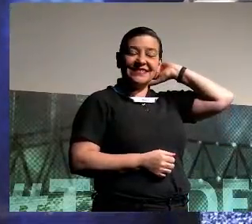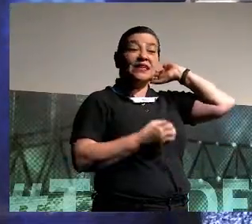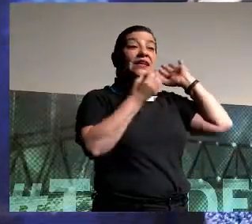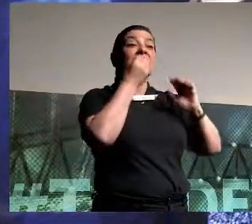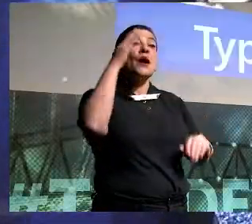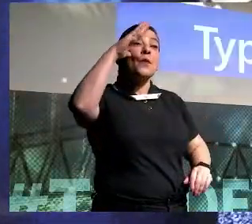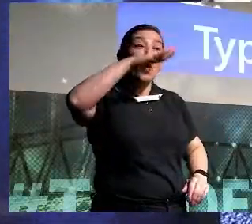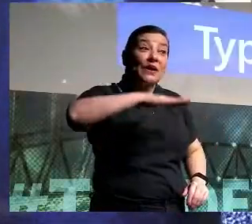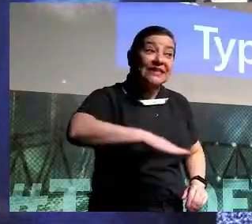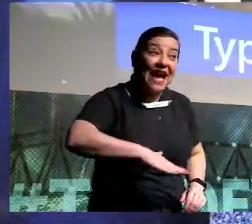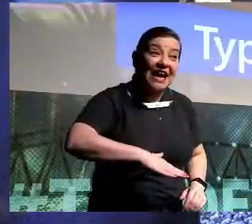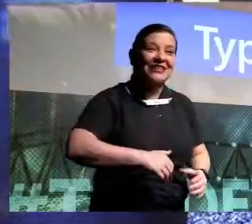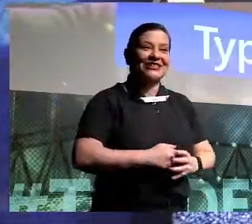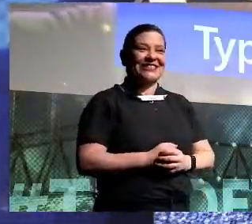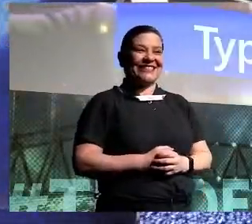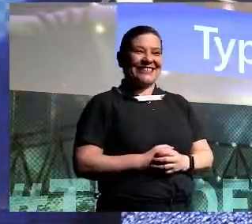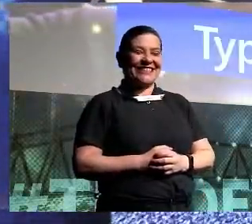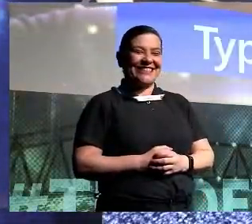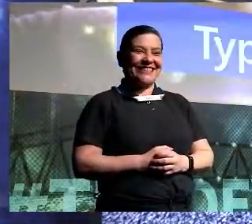Boa tarde, pessoal.